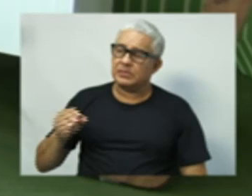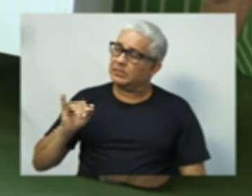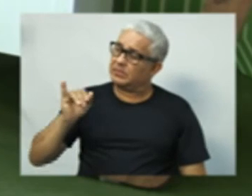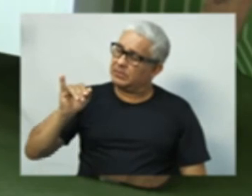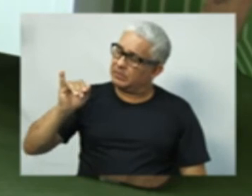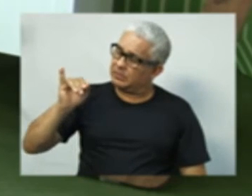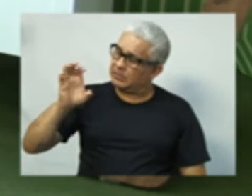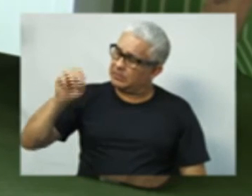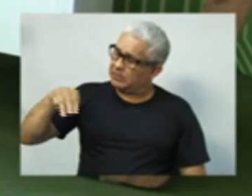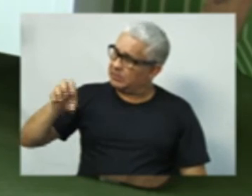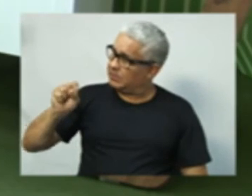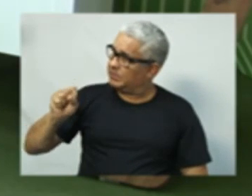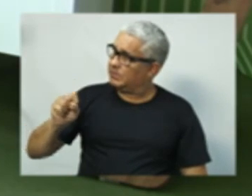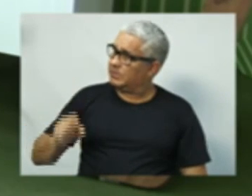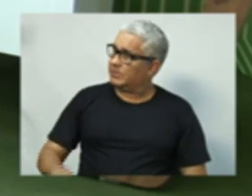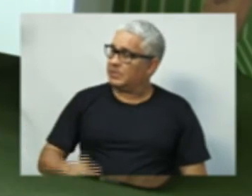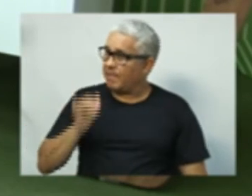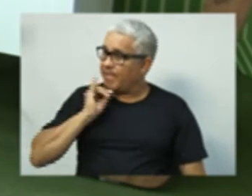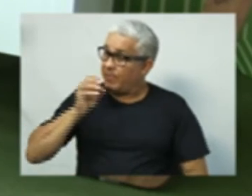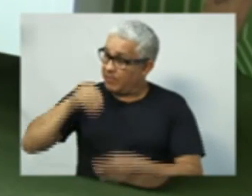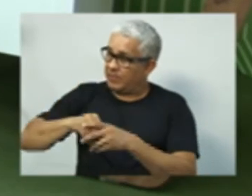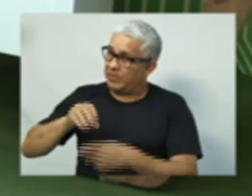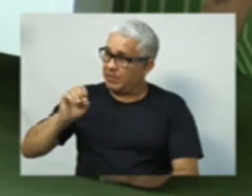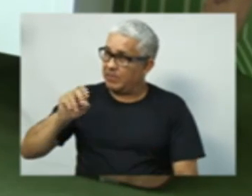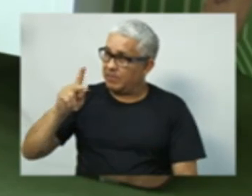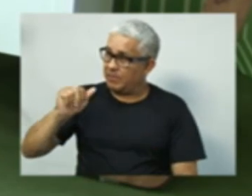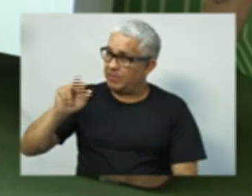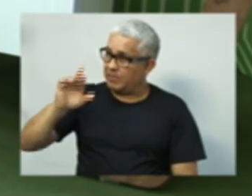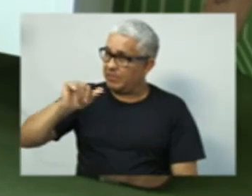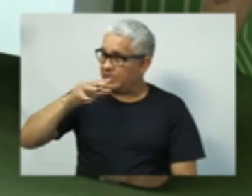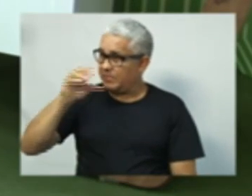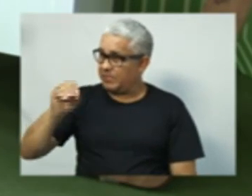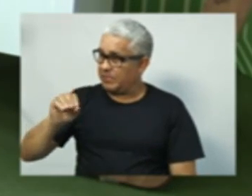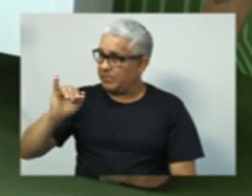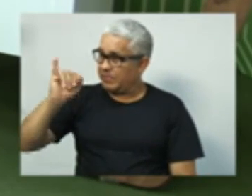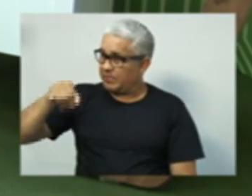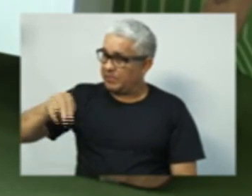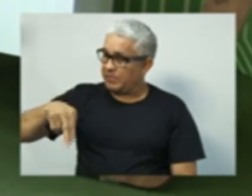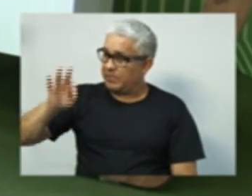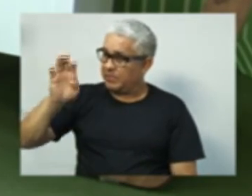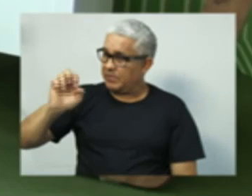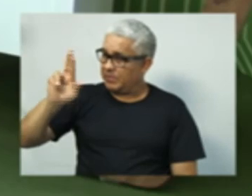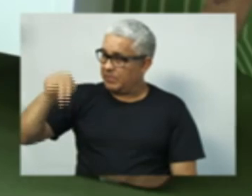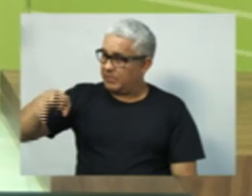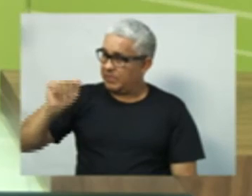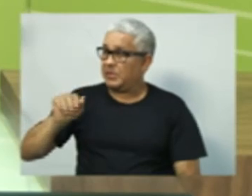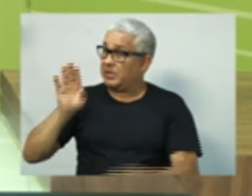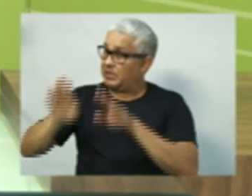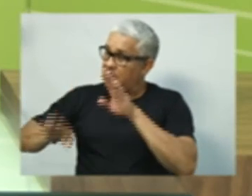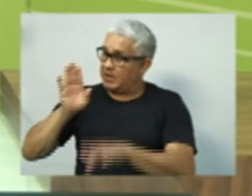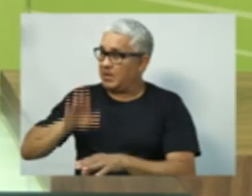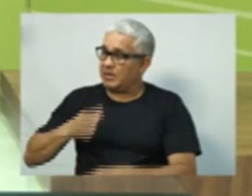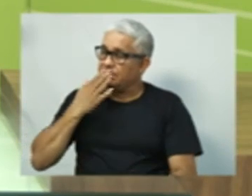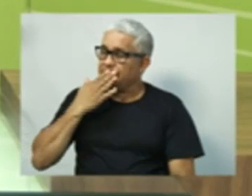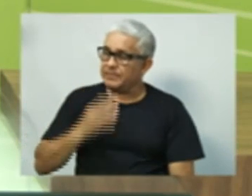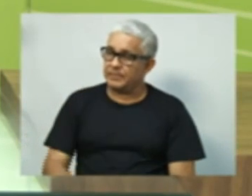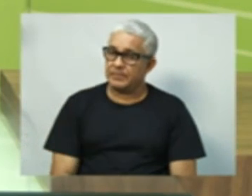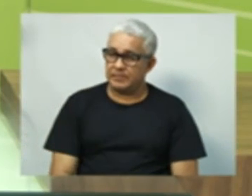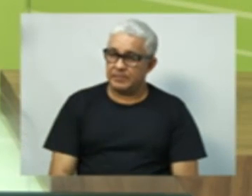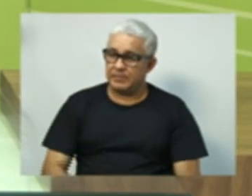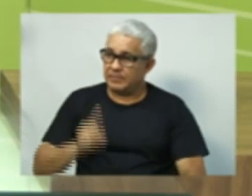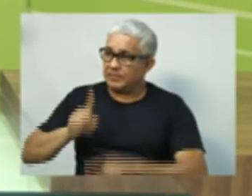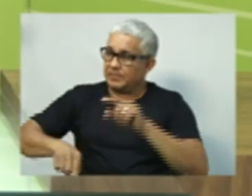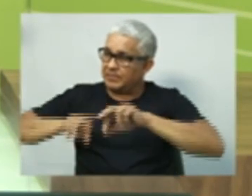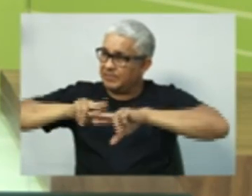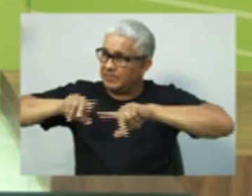o ICMS de operações internas hoje está, dependendo, né, do tipo de